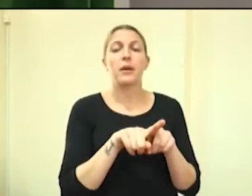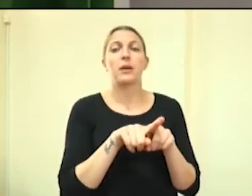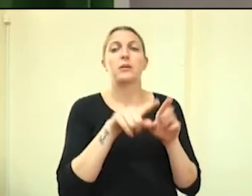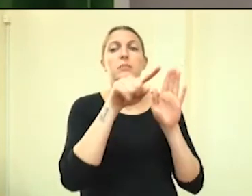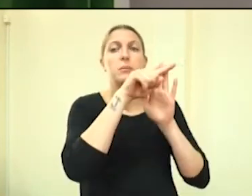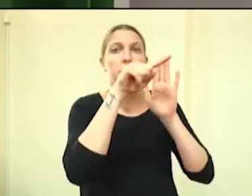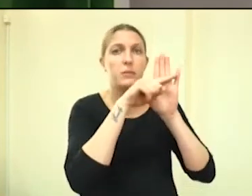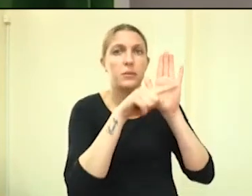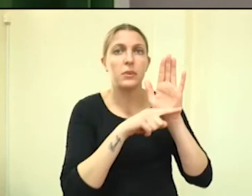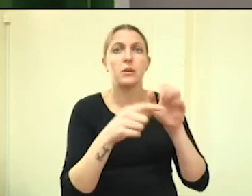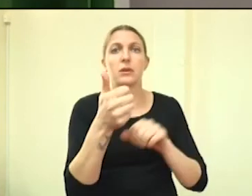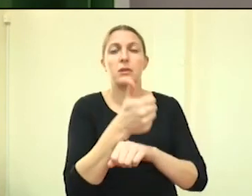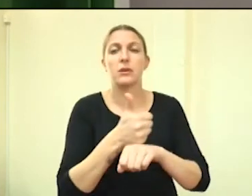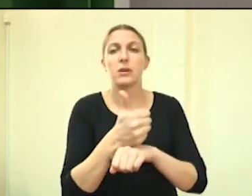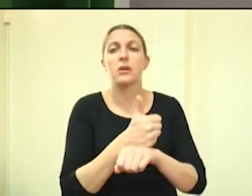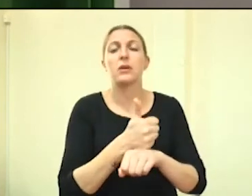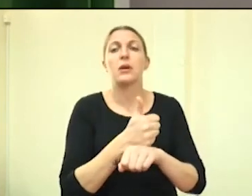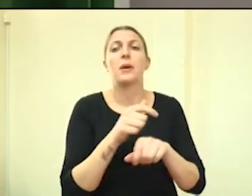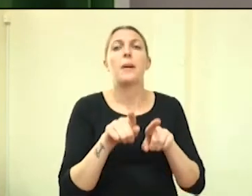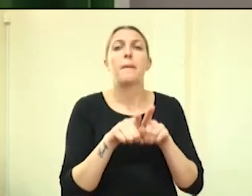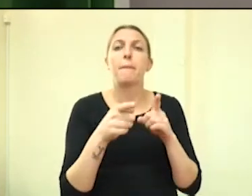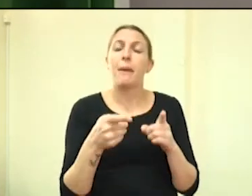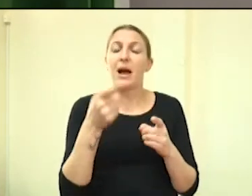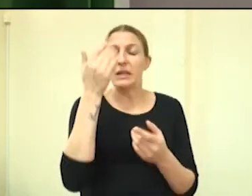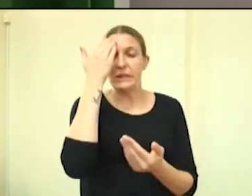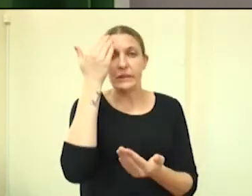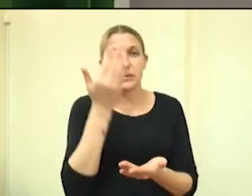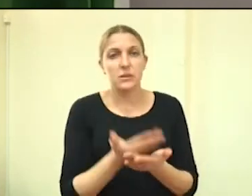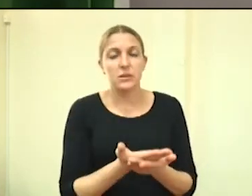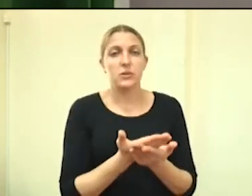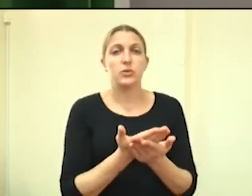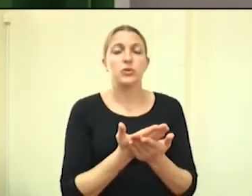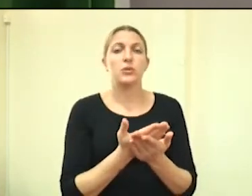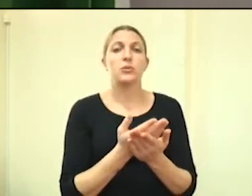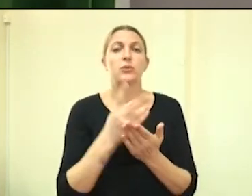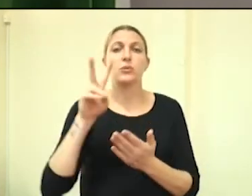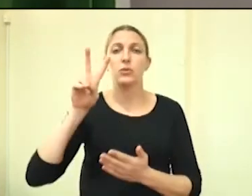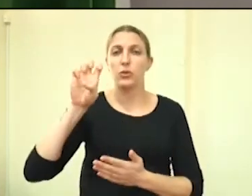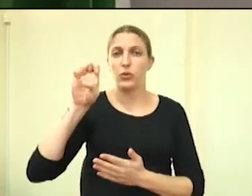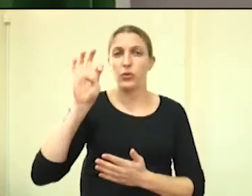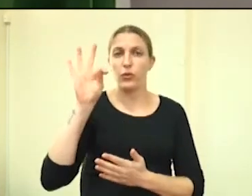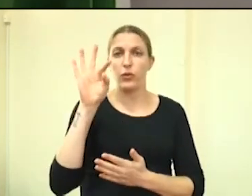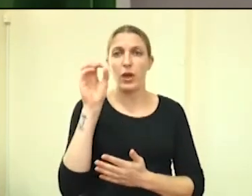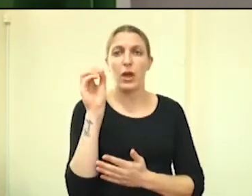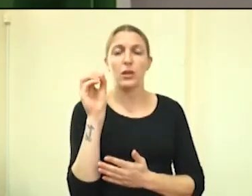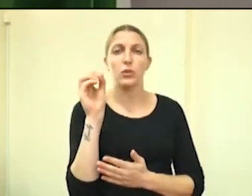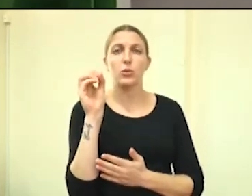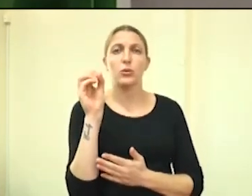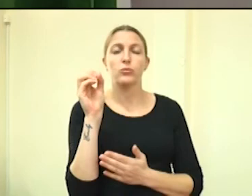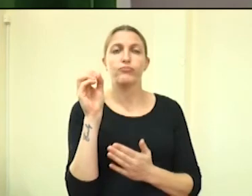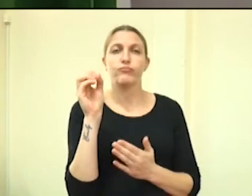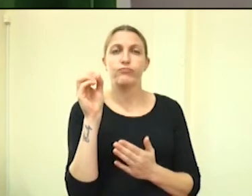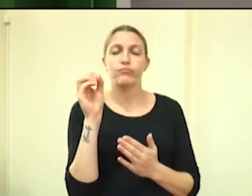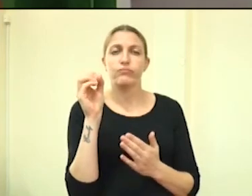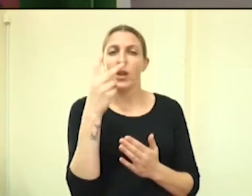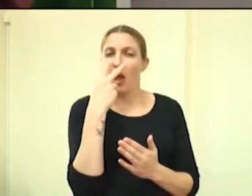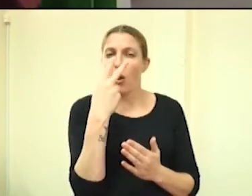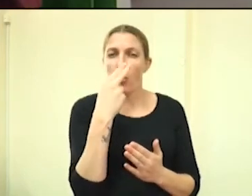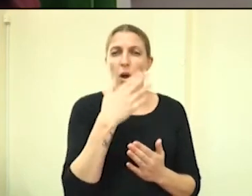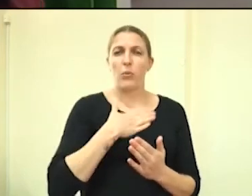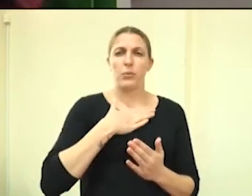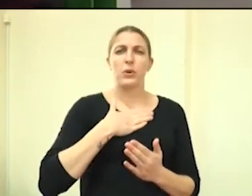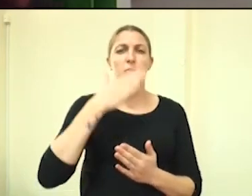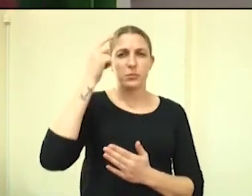Mas, nesse intuito, então, acreditando que o veto abrange o nosso pensamento, vou acompanhar o veto do